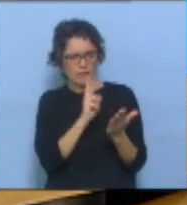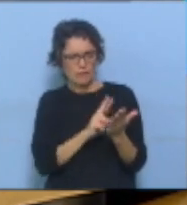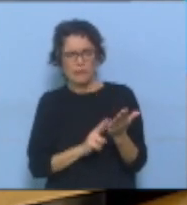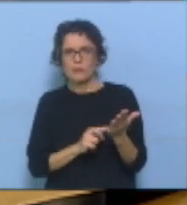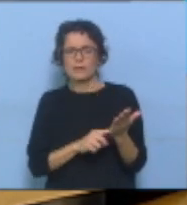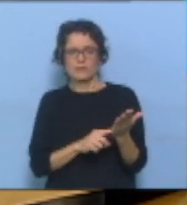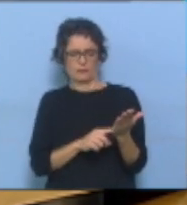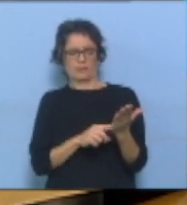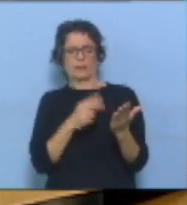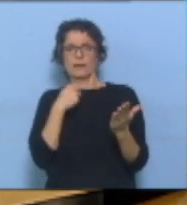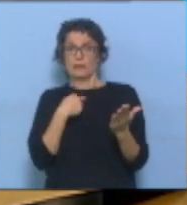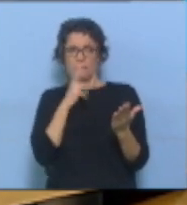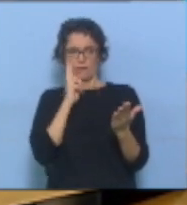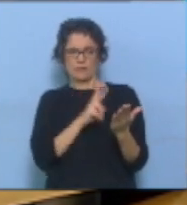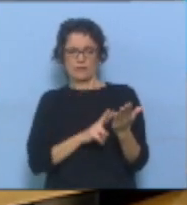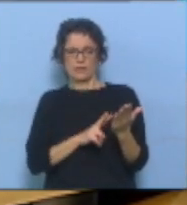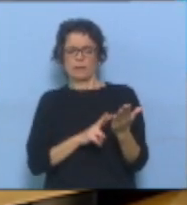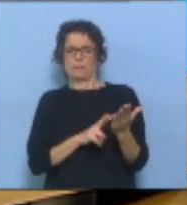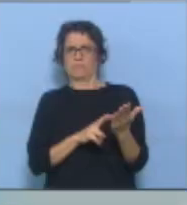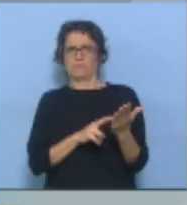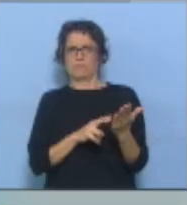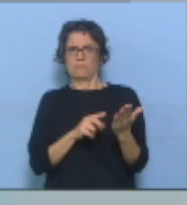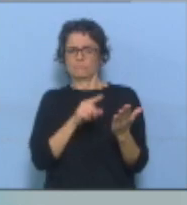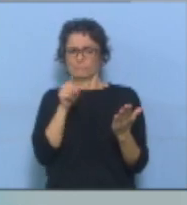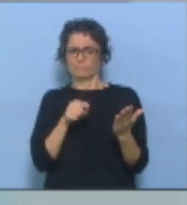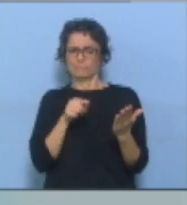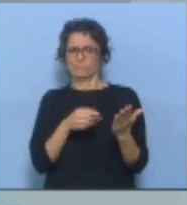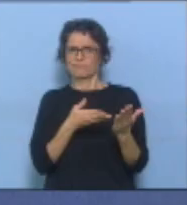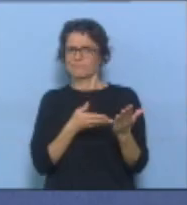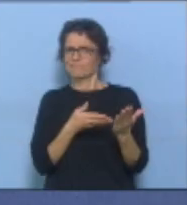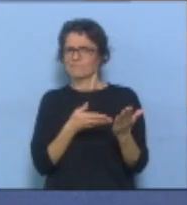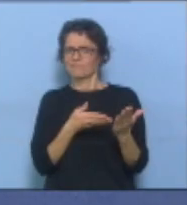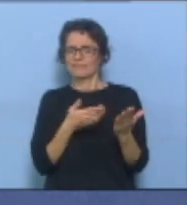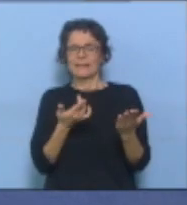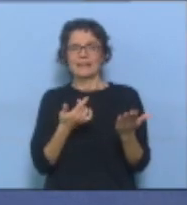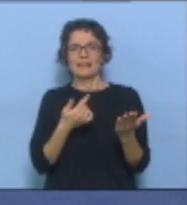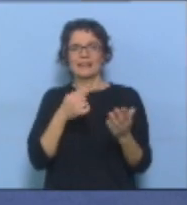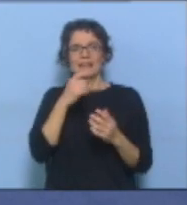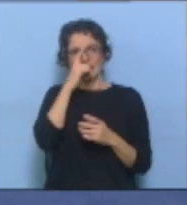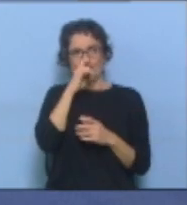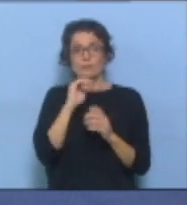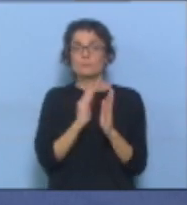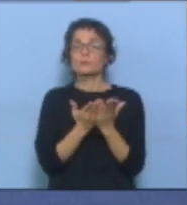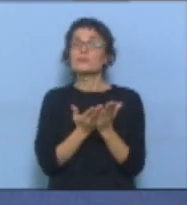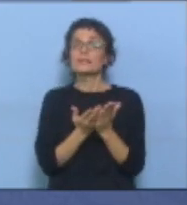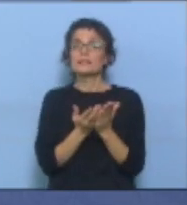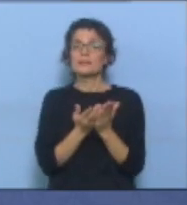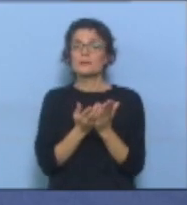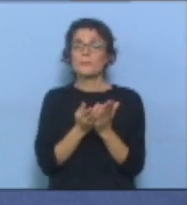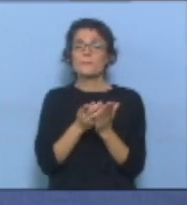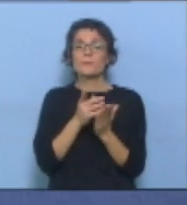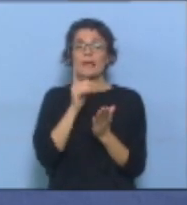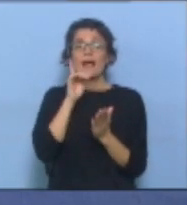assim como uma espécie de um ponto de interrogação. E há um livro, não é A Menina do Mar, mas é A Noite de